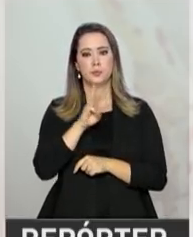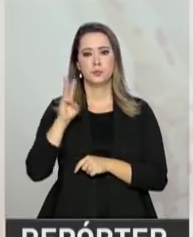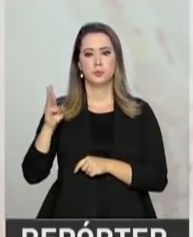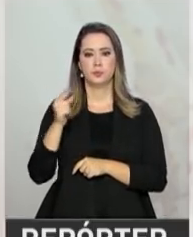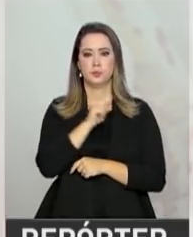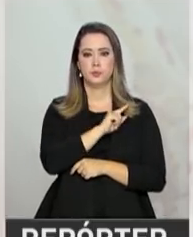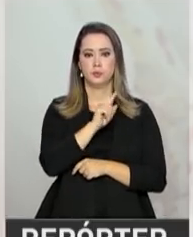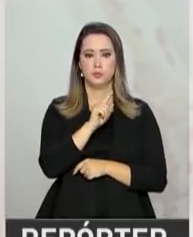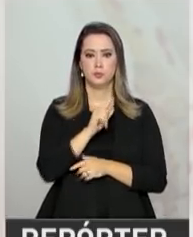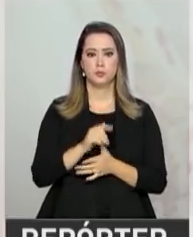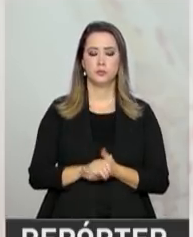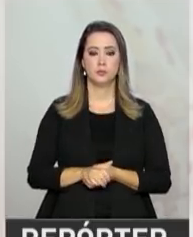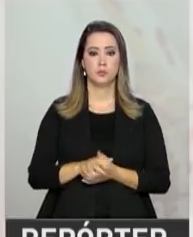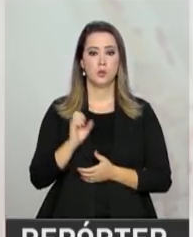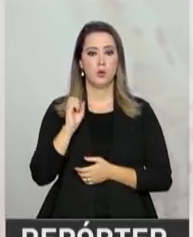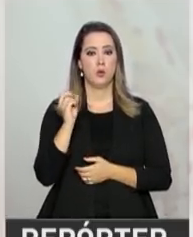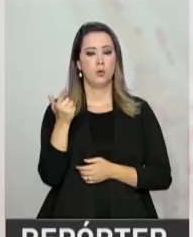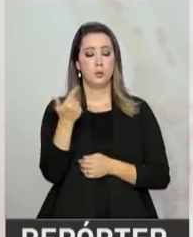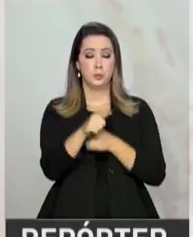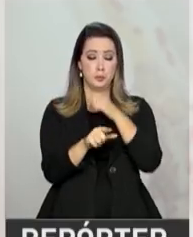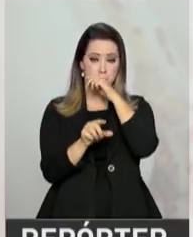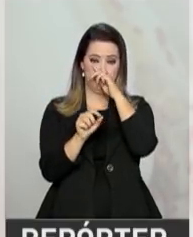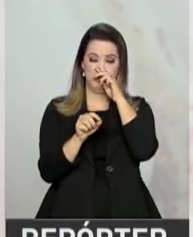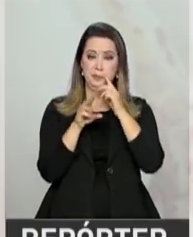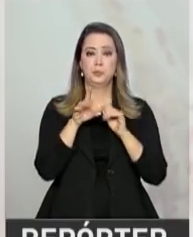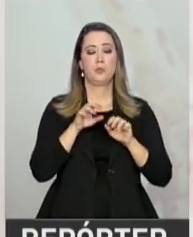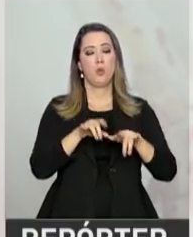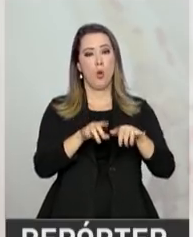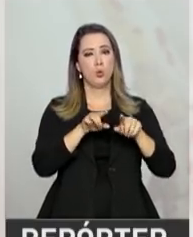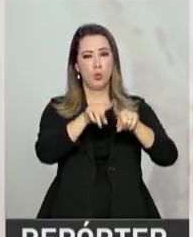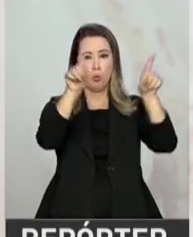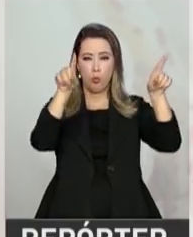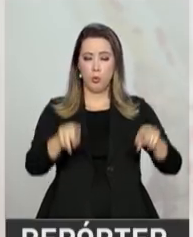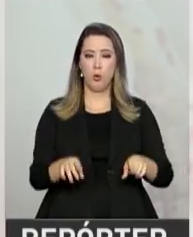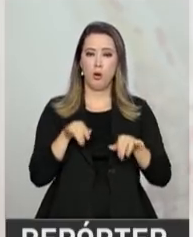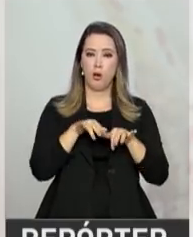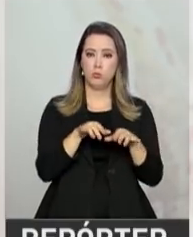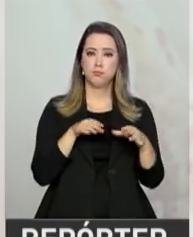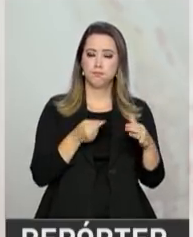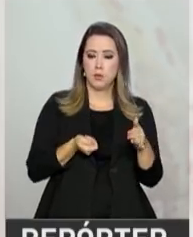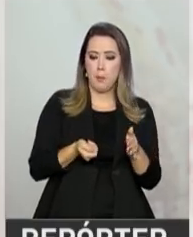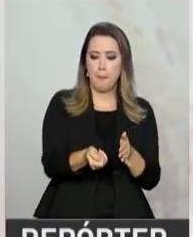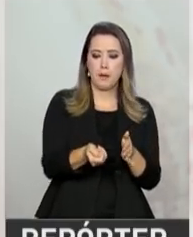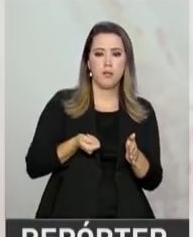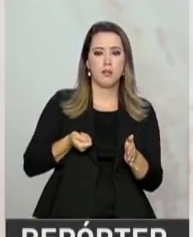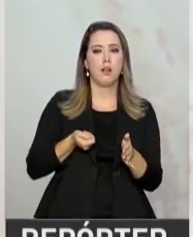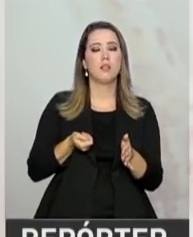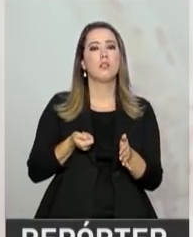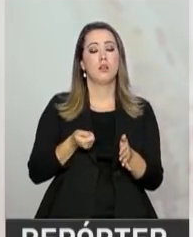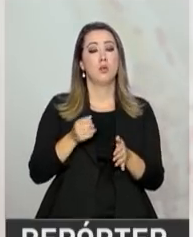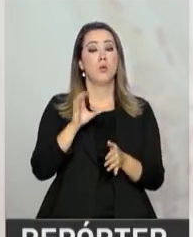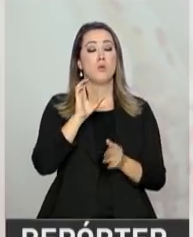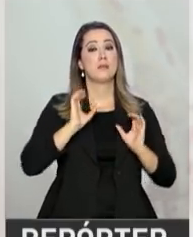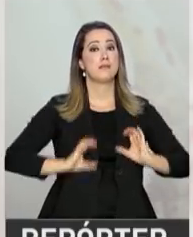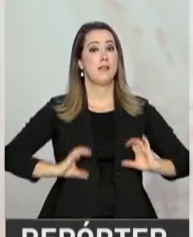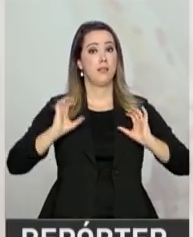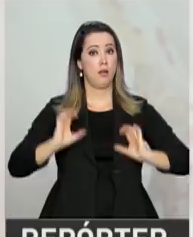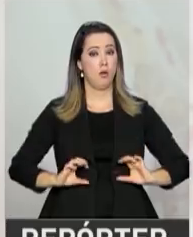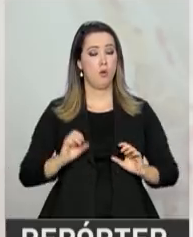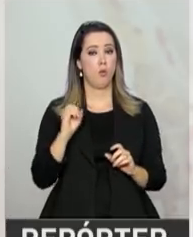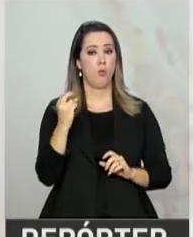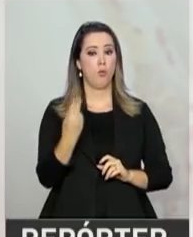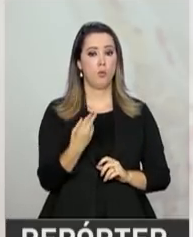da caixa outras opções são os terminais de autoatendimento por meio do cartão do cidadão ou o